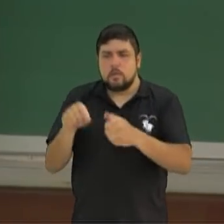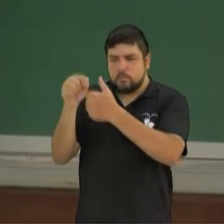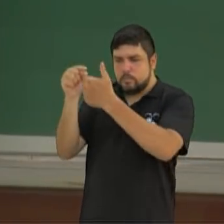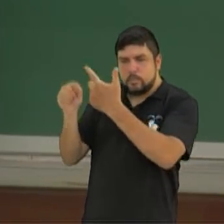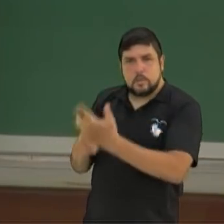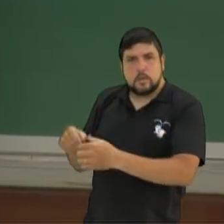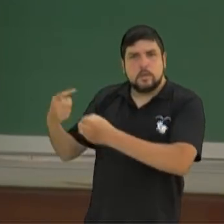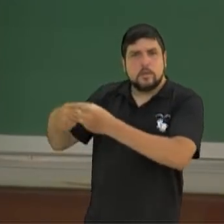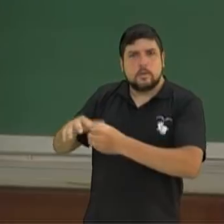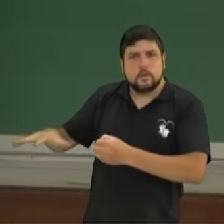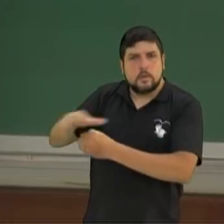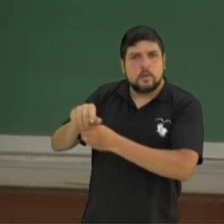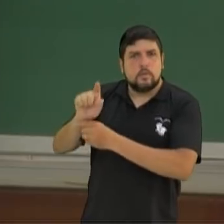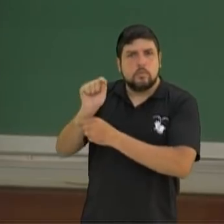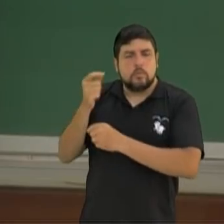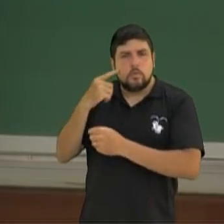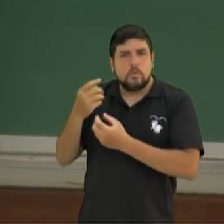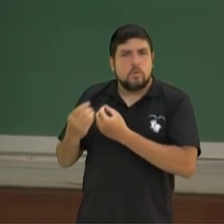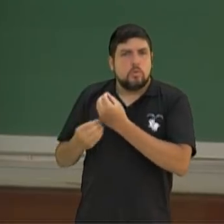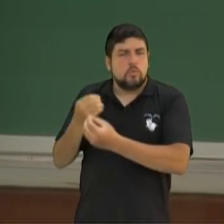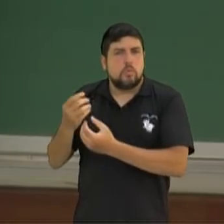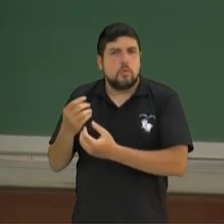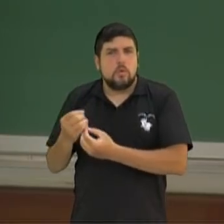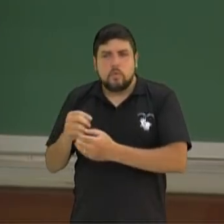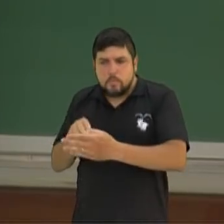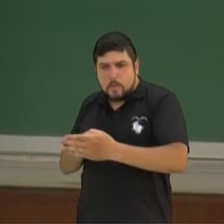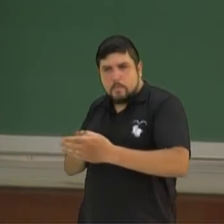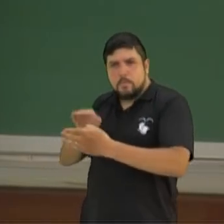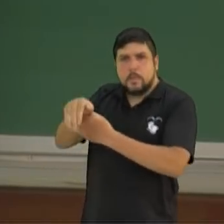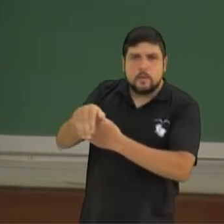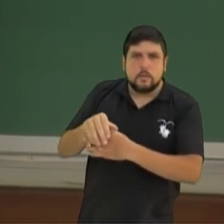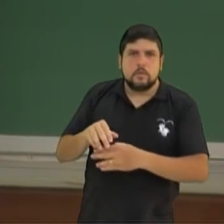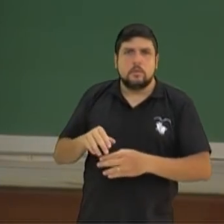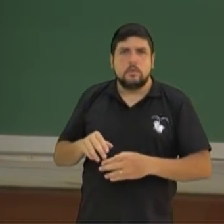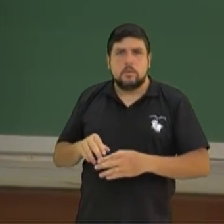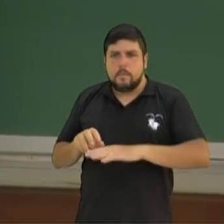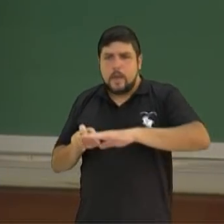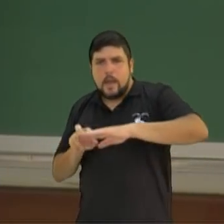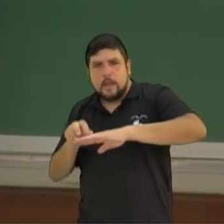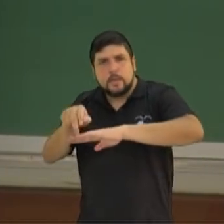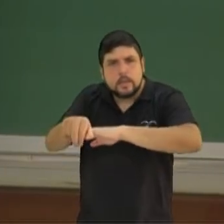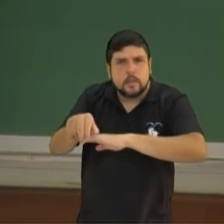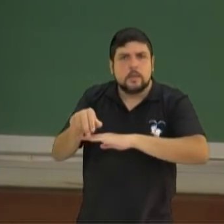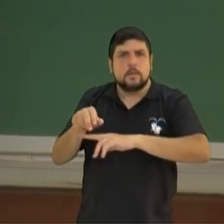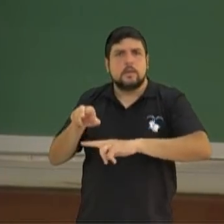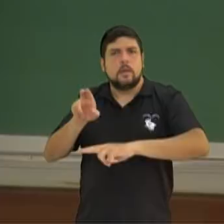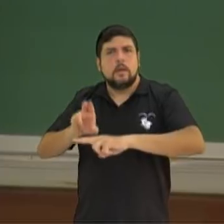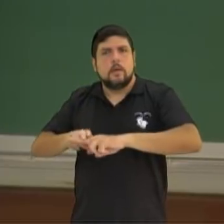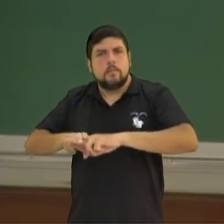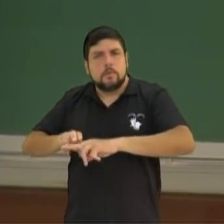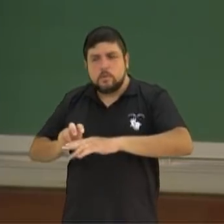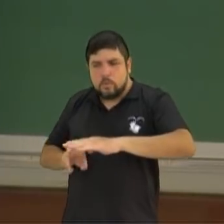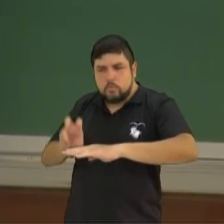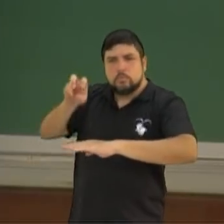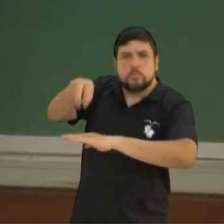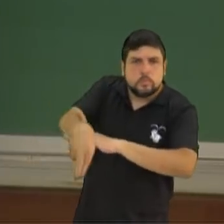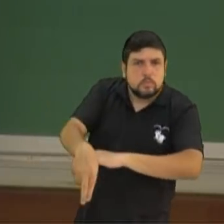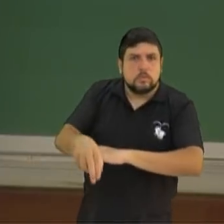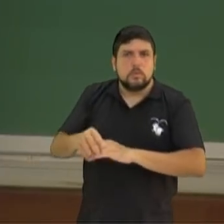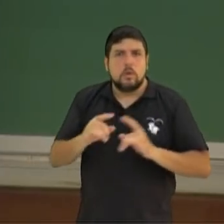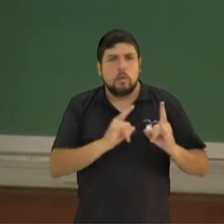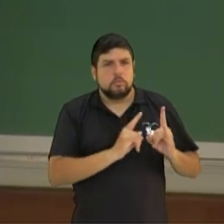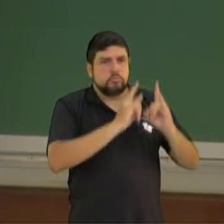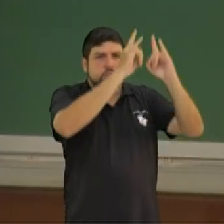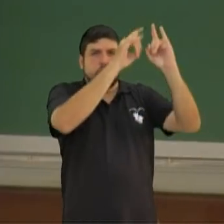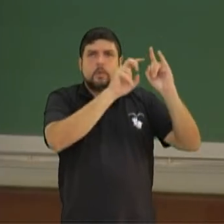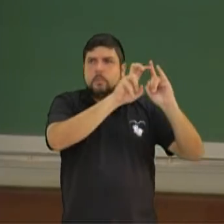acaba virando obstáculo, né? A escada, o corrimão, o banco, a mesa, né? O espaço entre os prédios, tudo isso